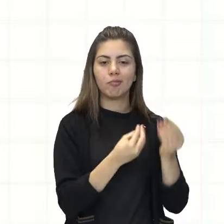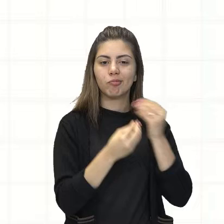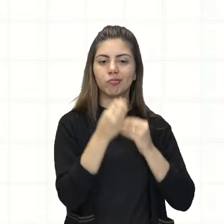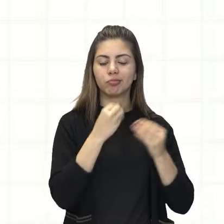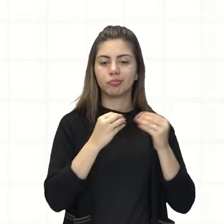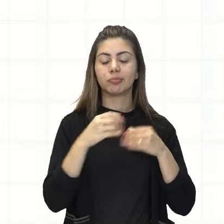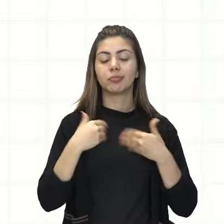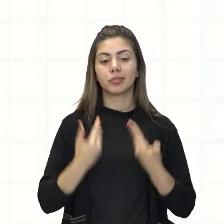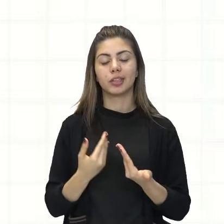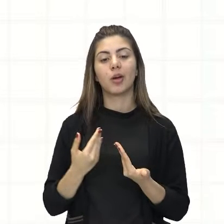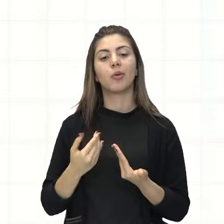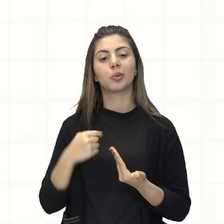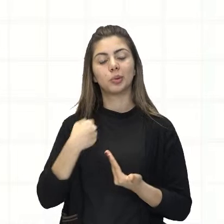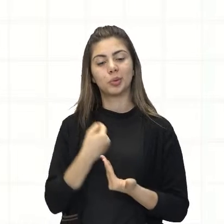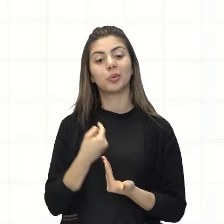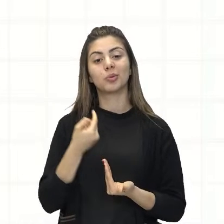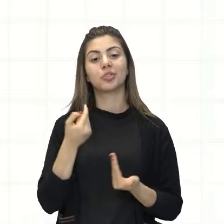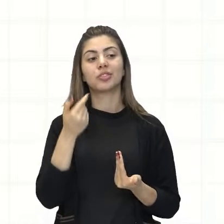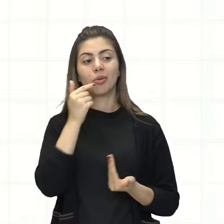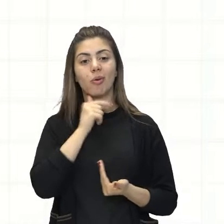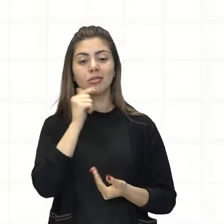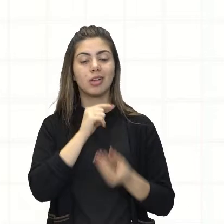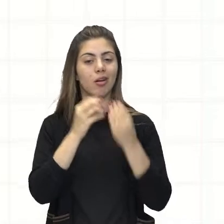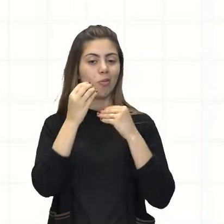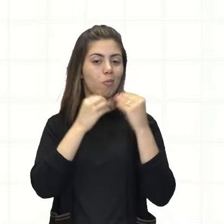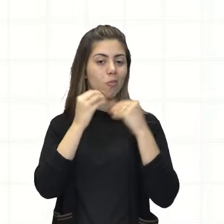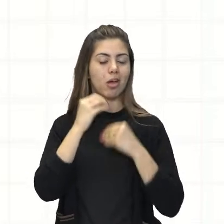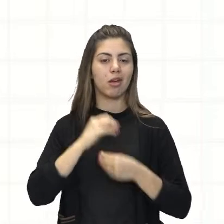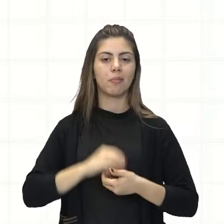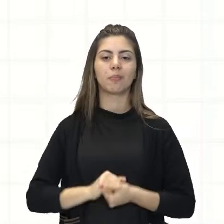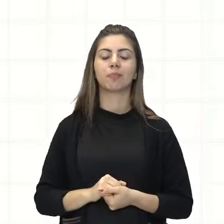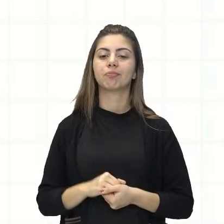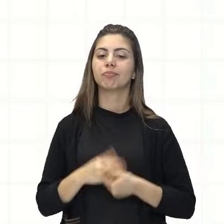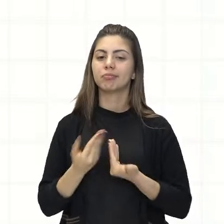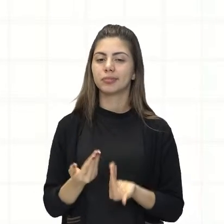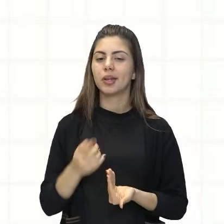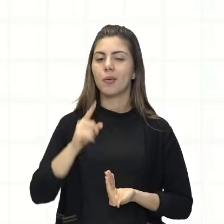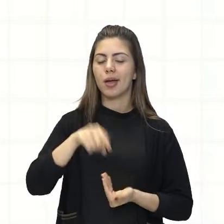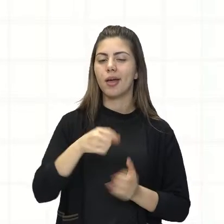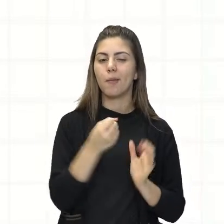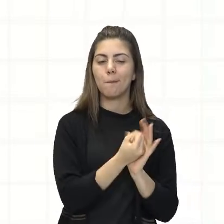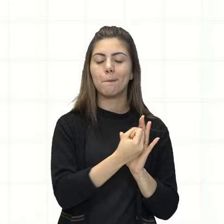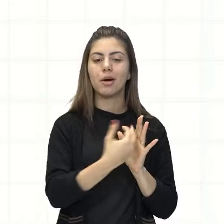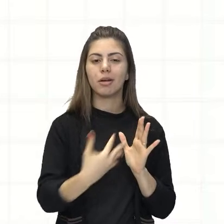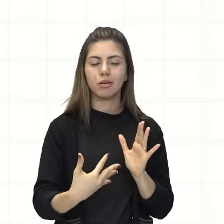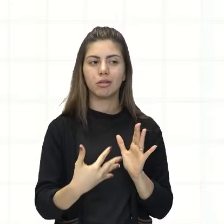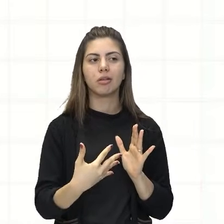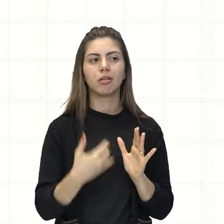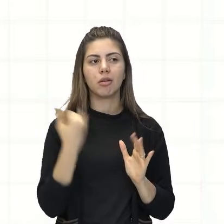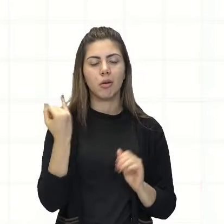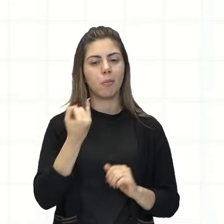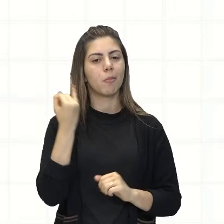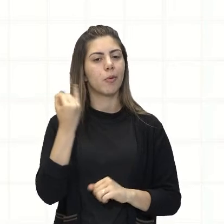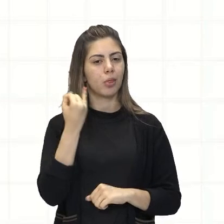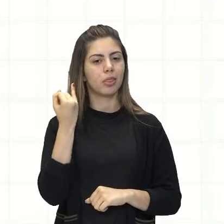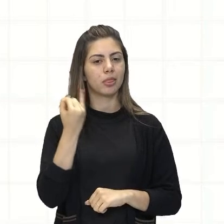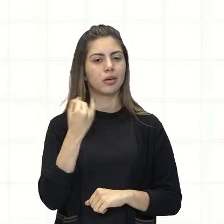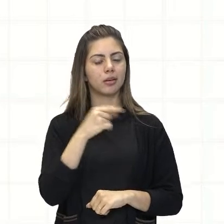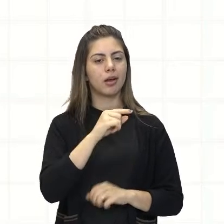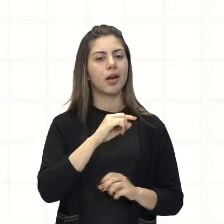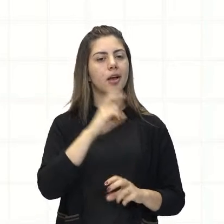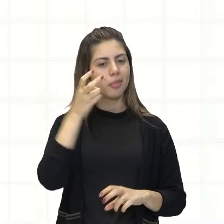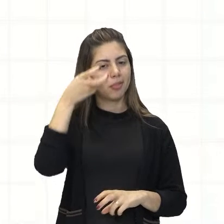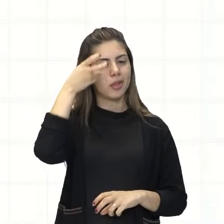esse produto que pode ser consumido pelo ser humano. Isso é um dos elementos bastante significativos da